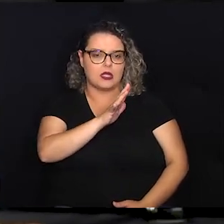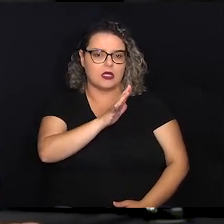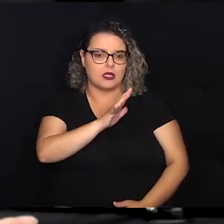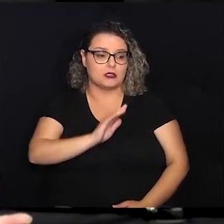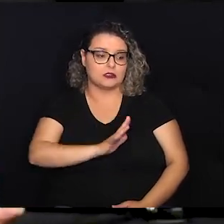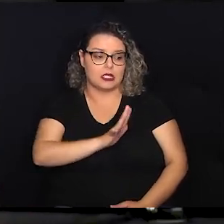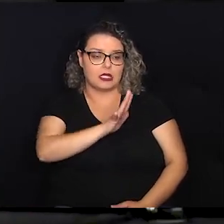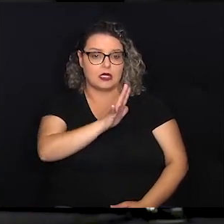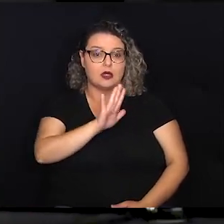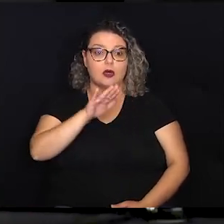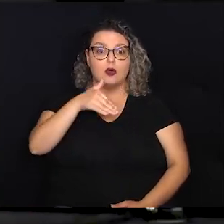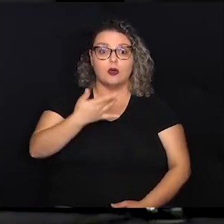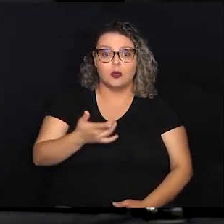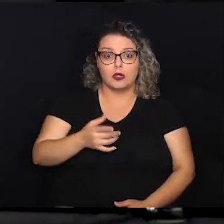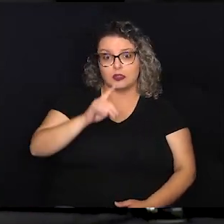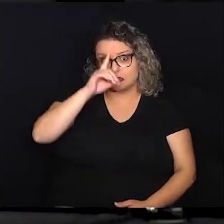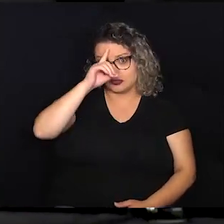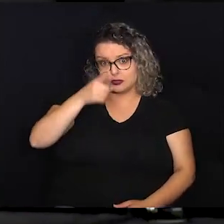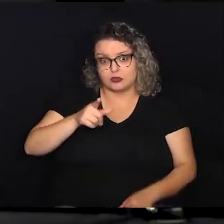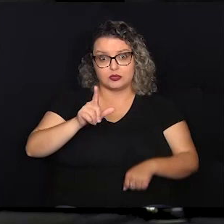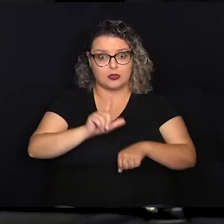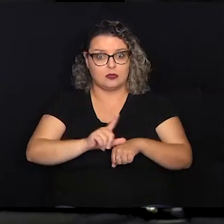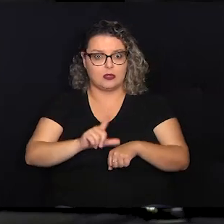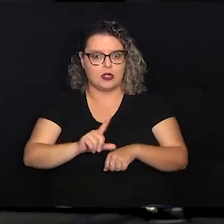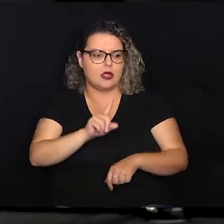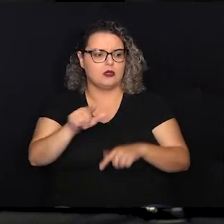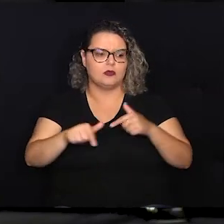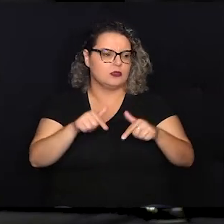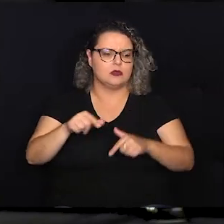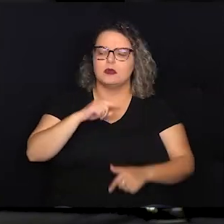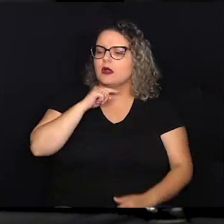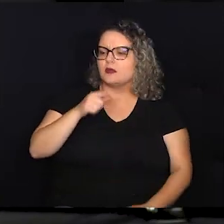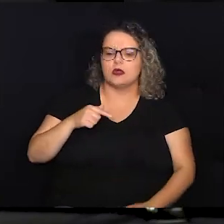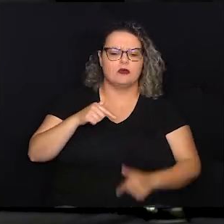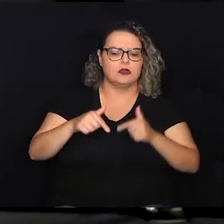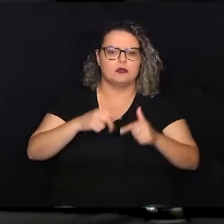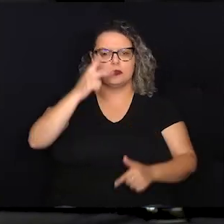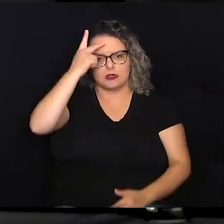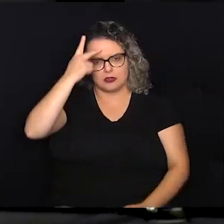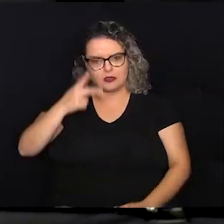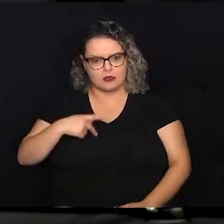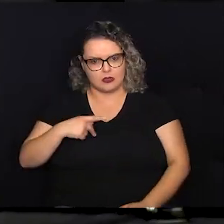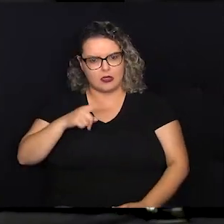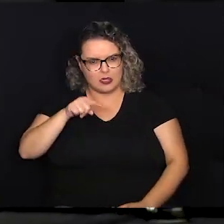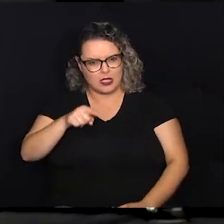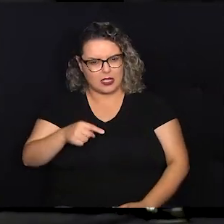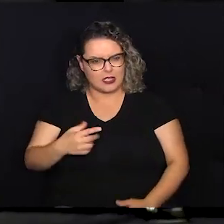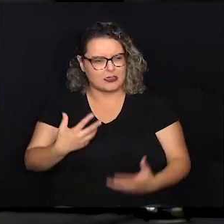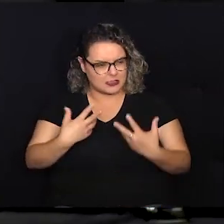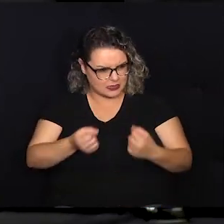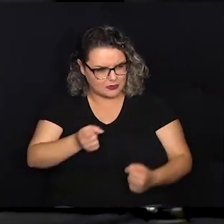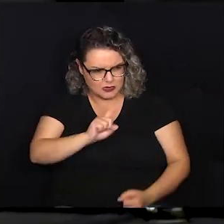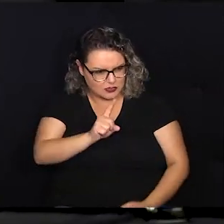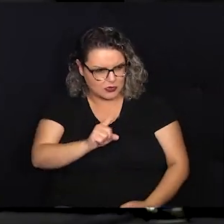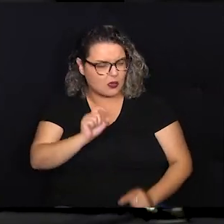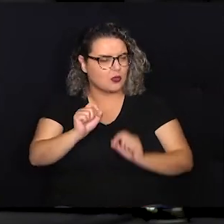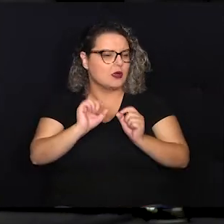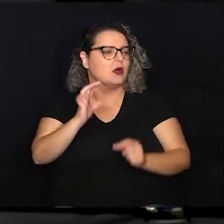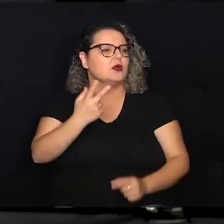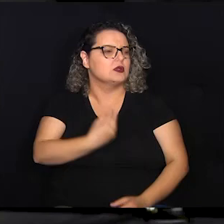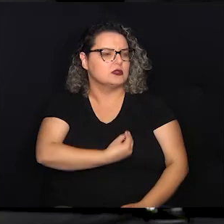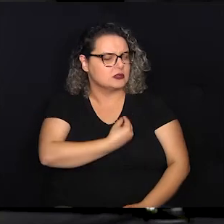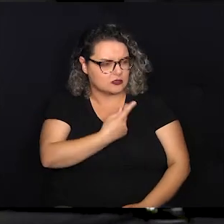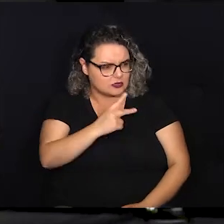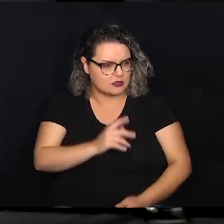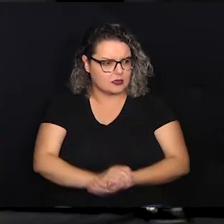apelido que te deram, quando que o Rubens então decidiu ser comerciante e falar: não vou trabalhar para ninguém, vou trabalhar para mim? Foi